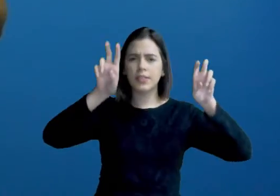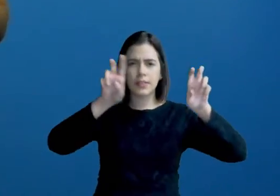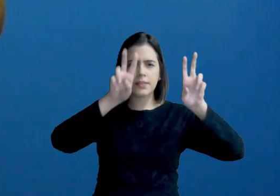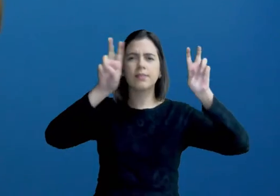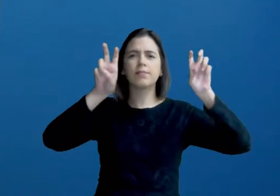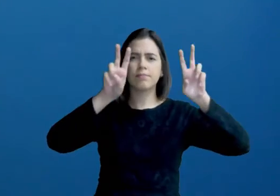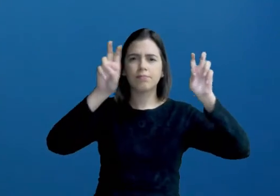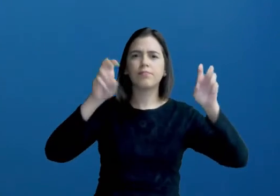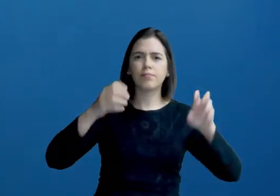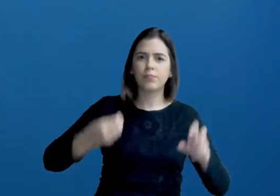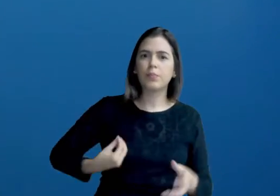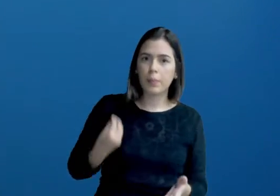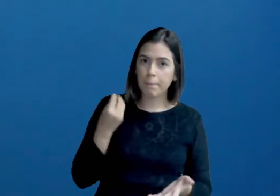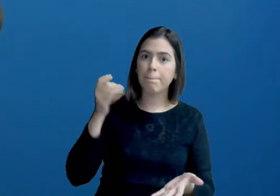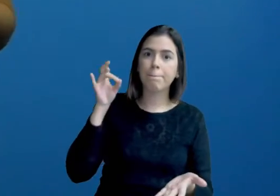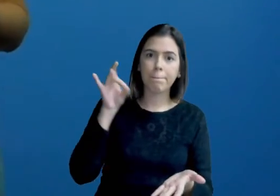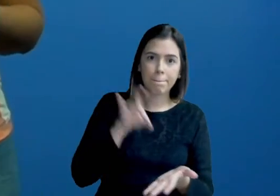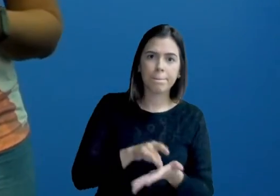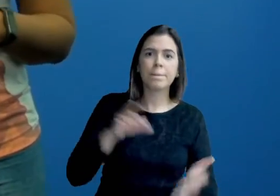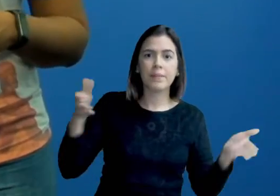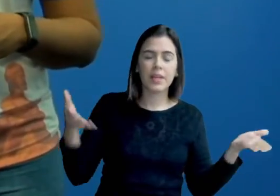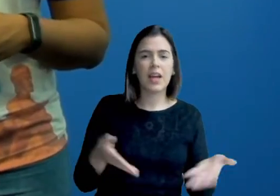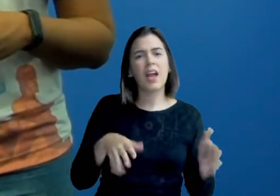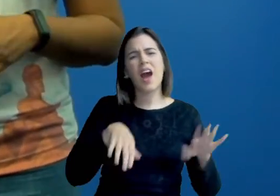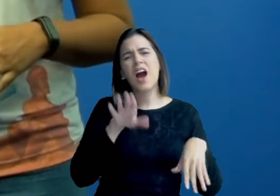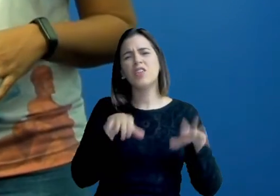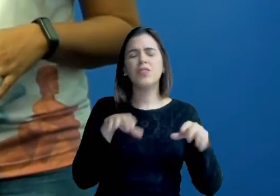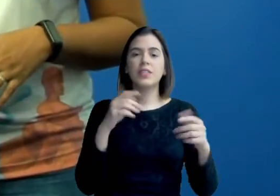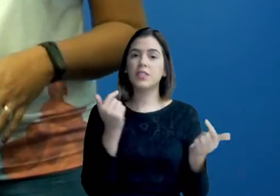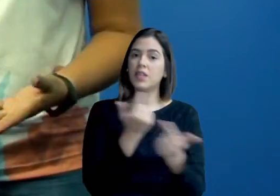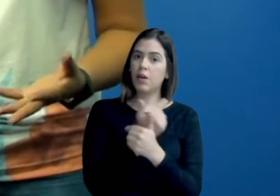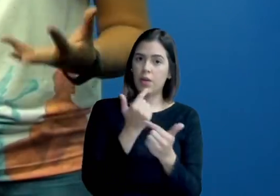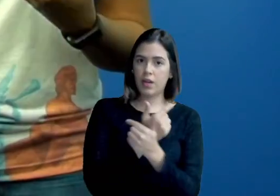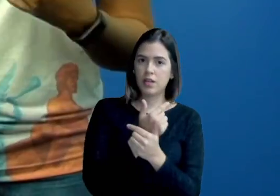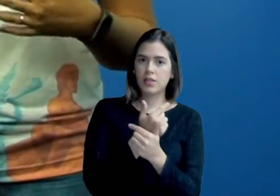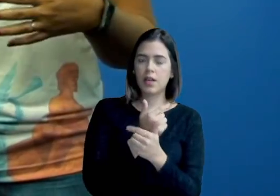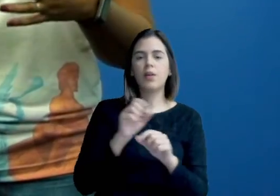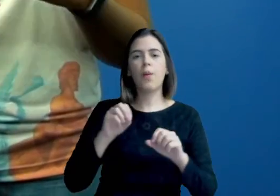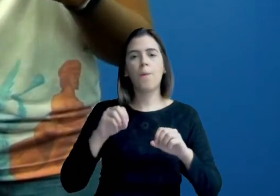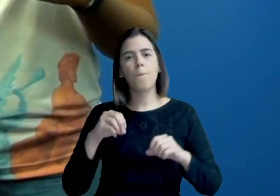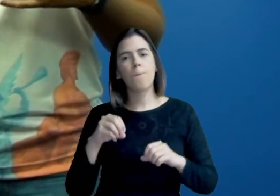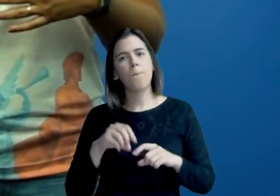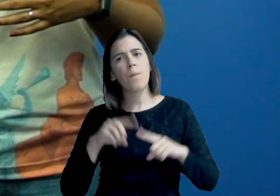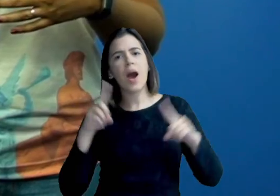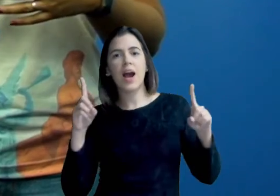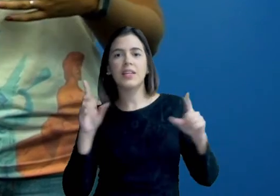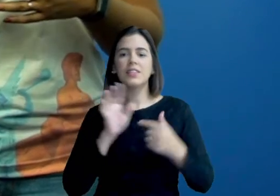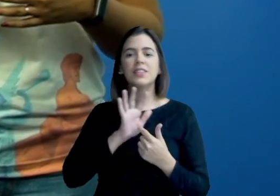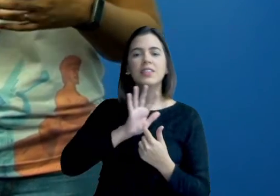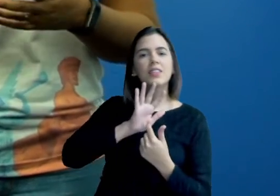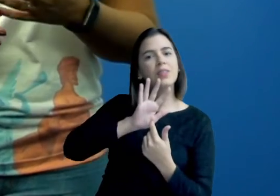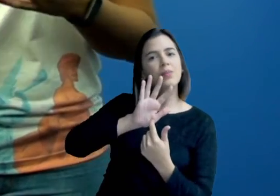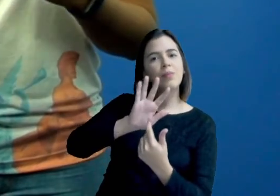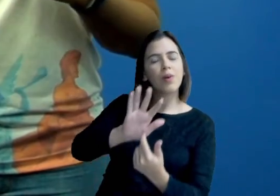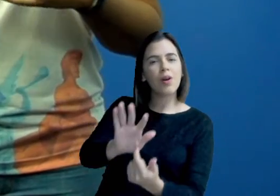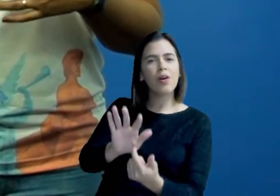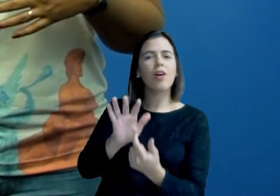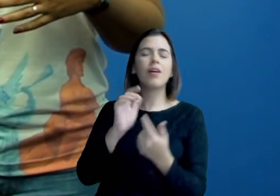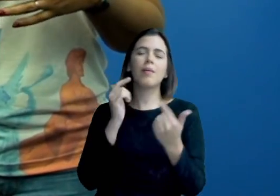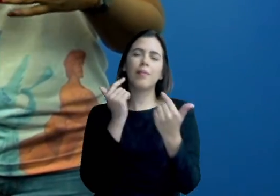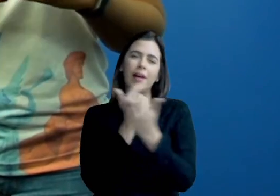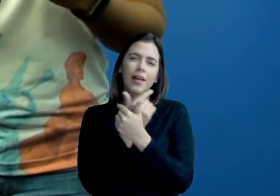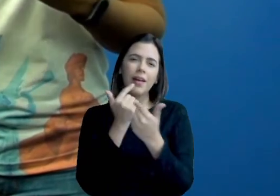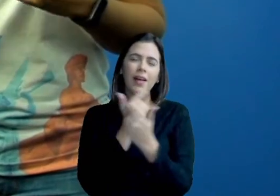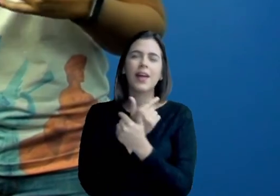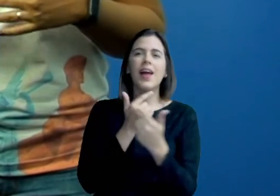que está ali na nossa atualidade, que nem sempre é um assunto engraçado, e aí ela acaba trazendo ele de uma forma